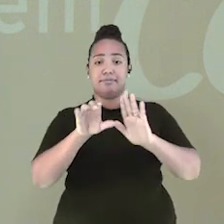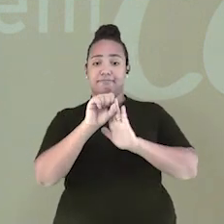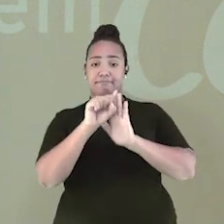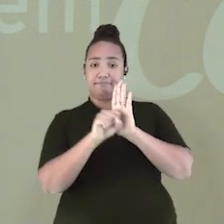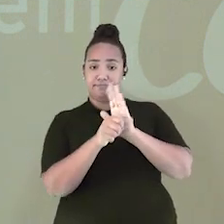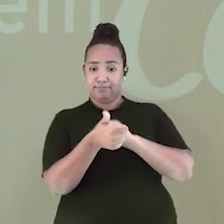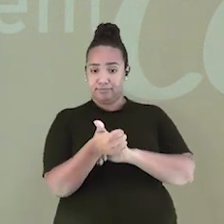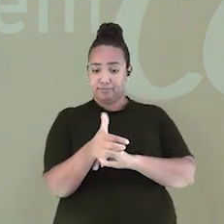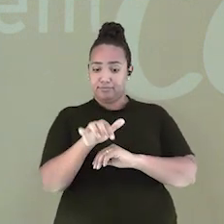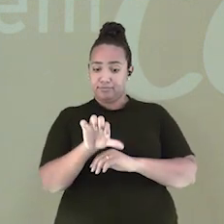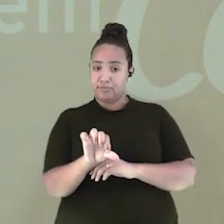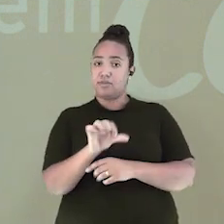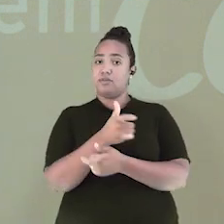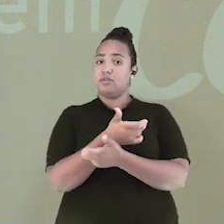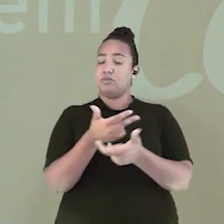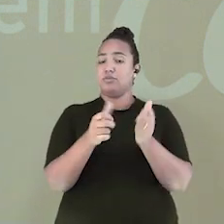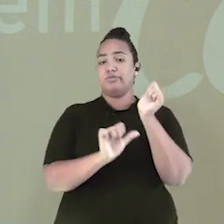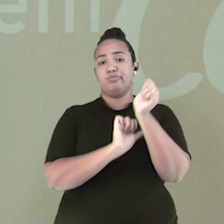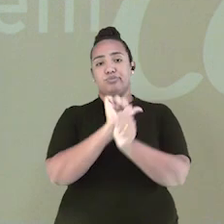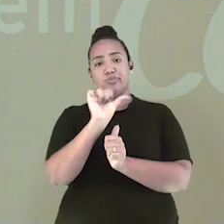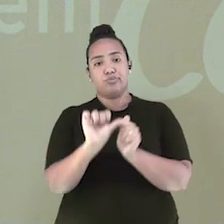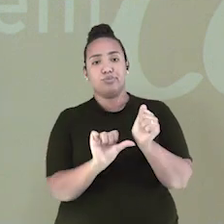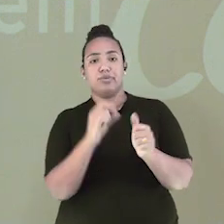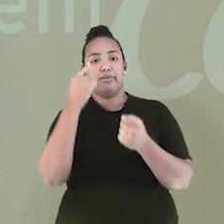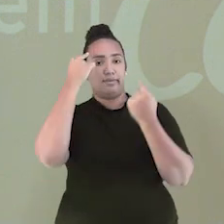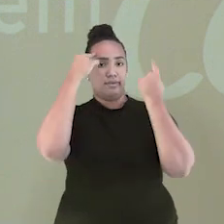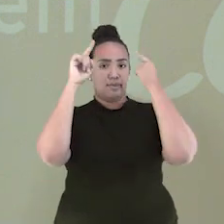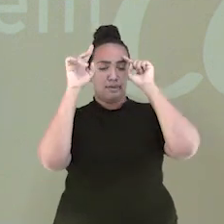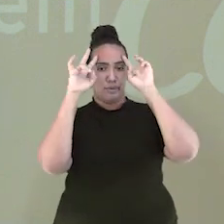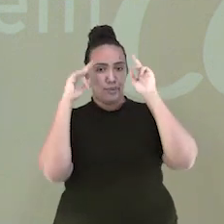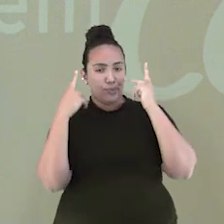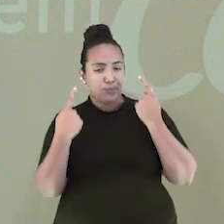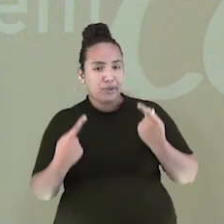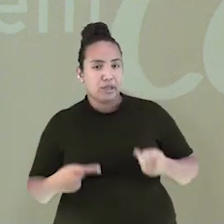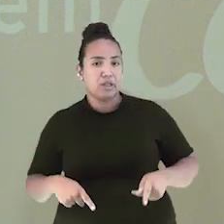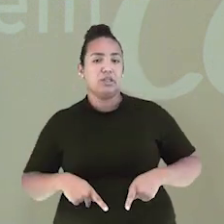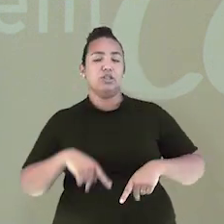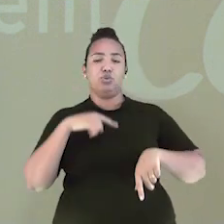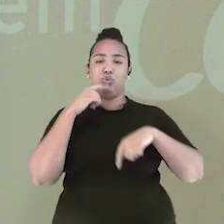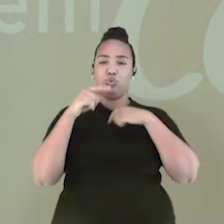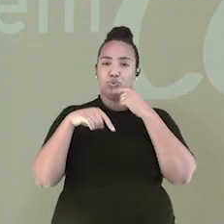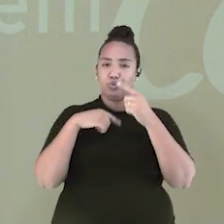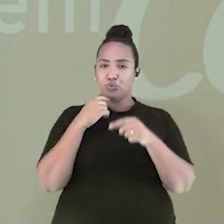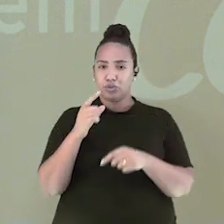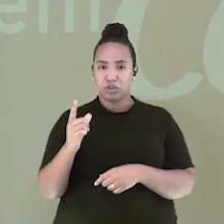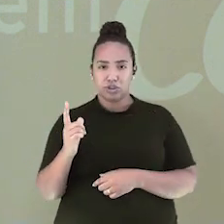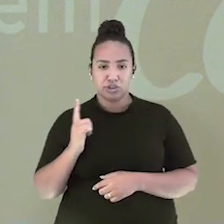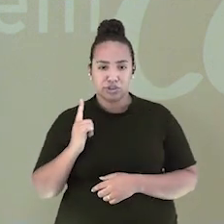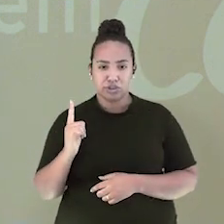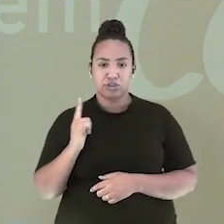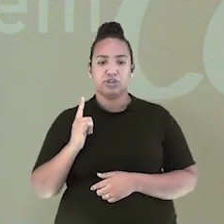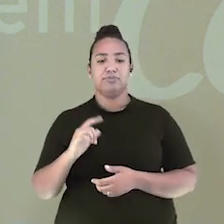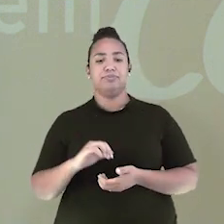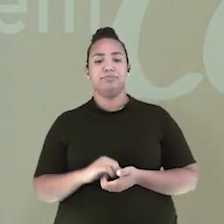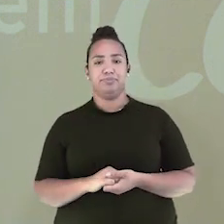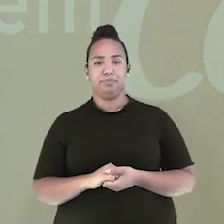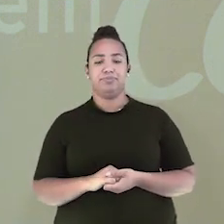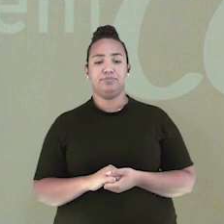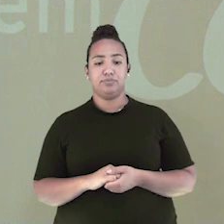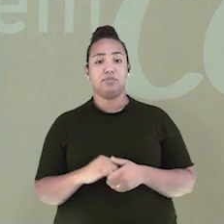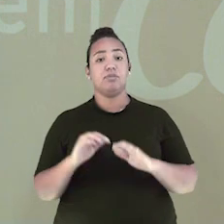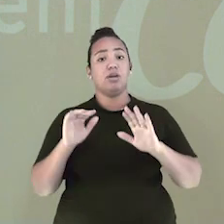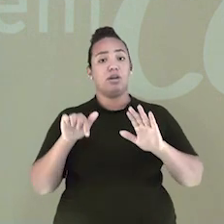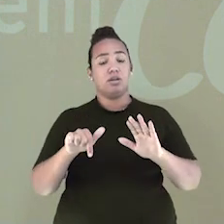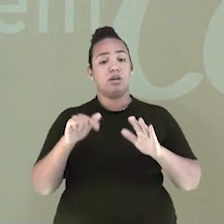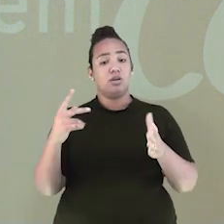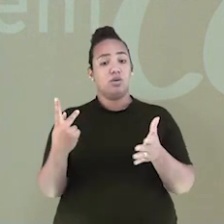mudar e muitas questões sobre o homem e sua origem vão ser questionadas, na tentativa de buscar uma explicação mais racional para os acontecimentos